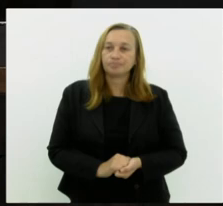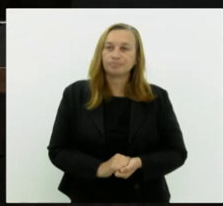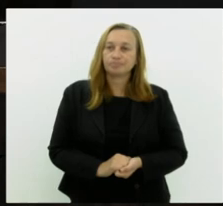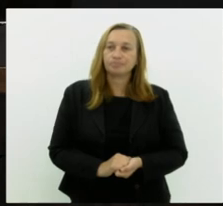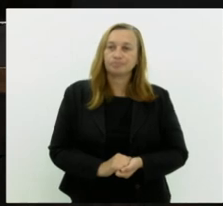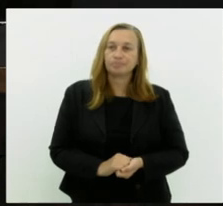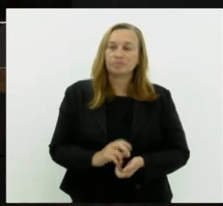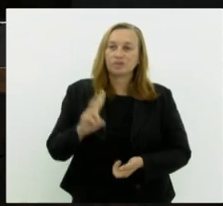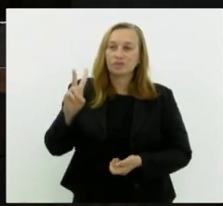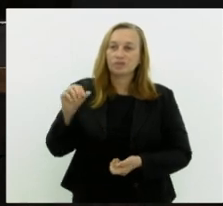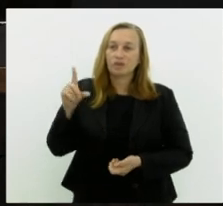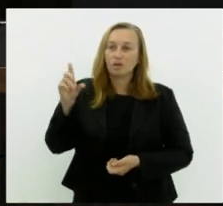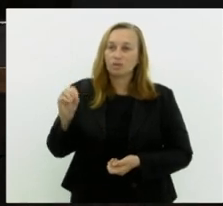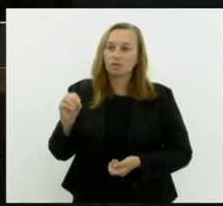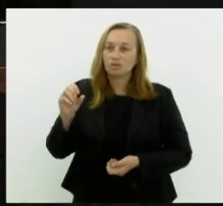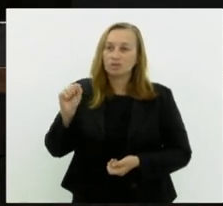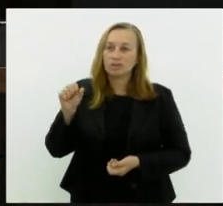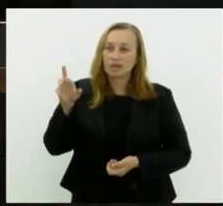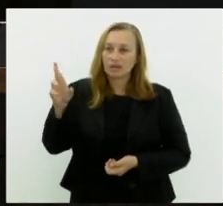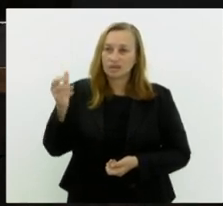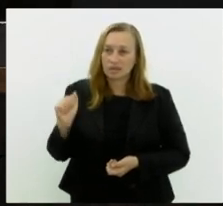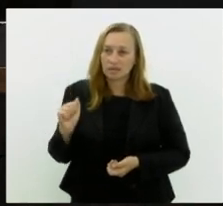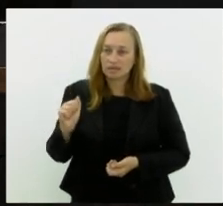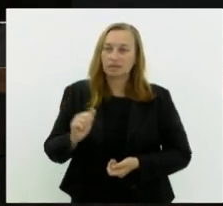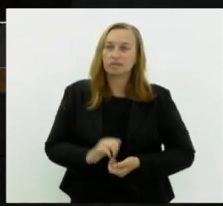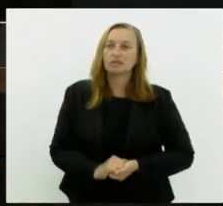Deputado Valdo Ceasa.